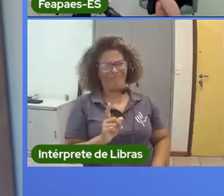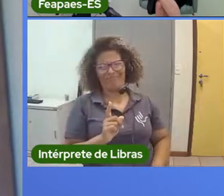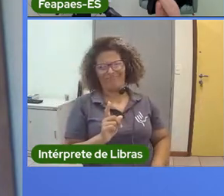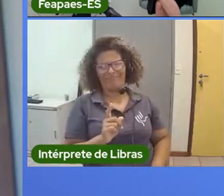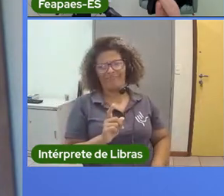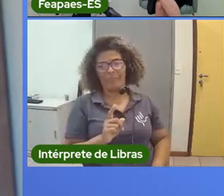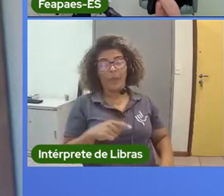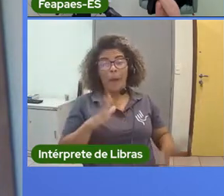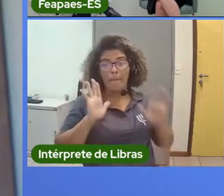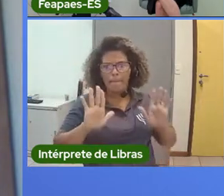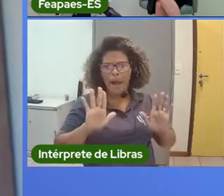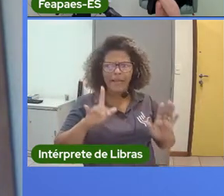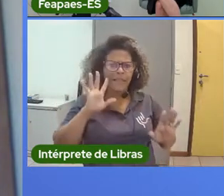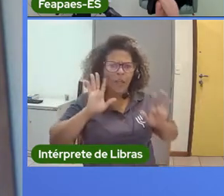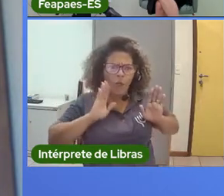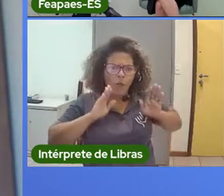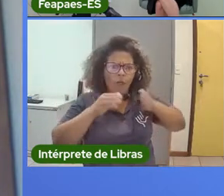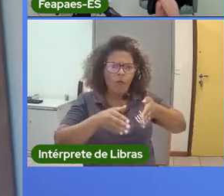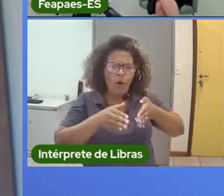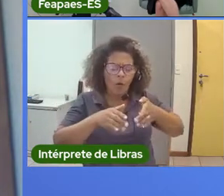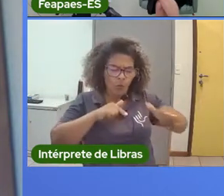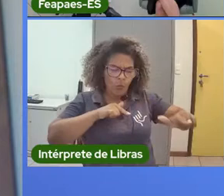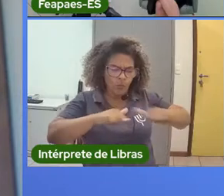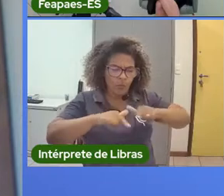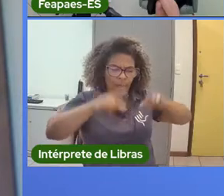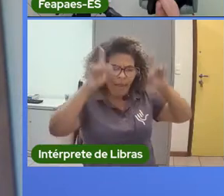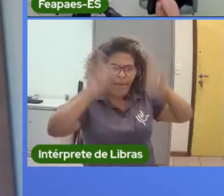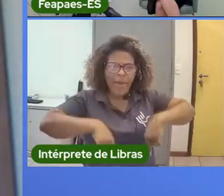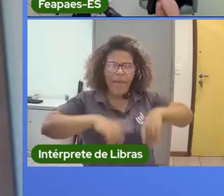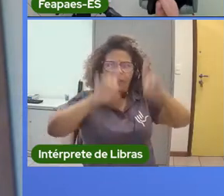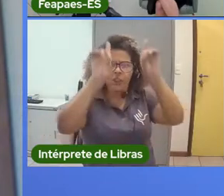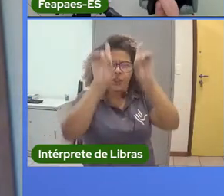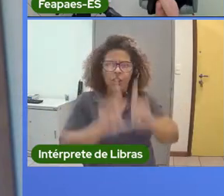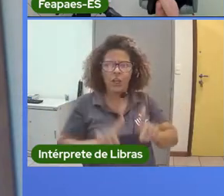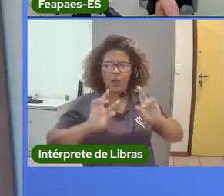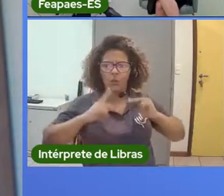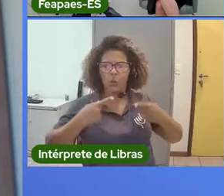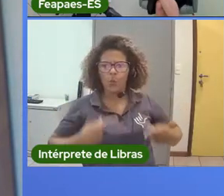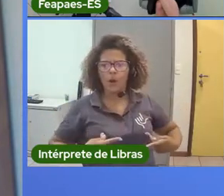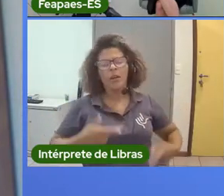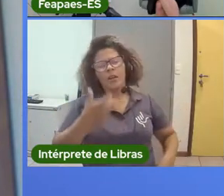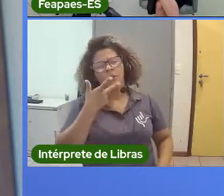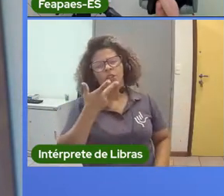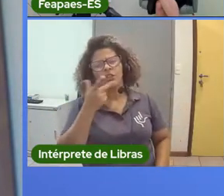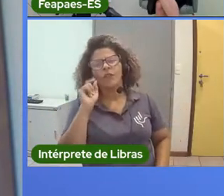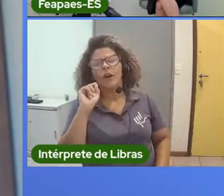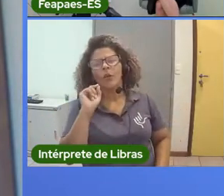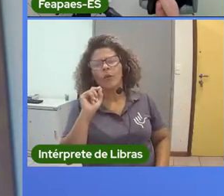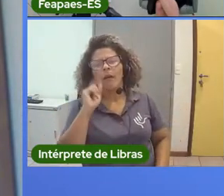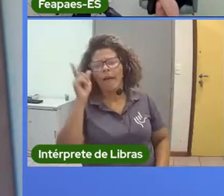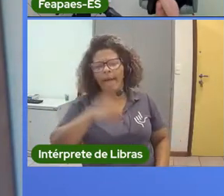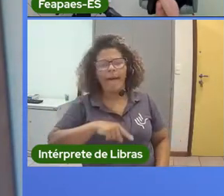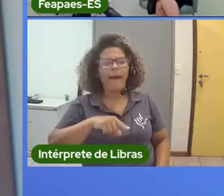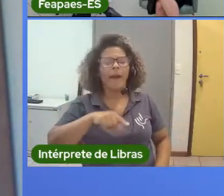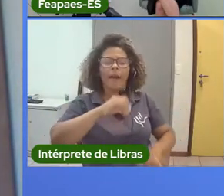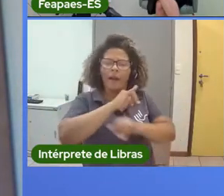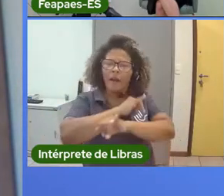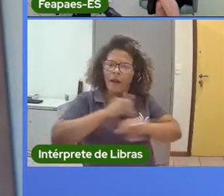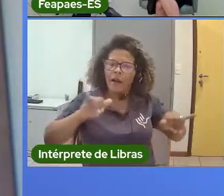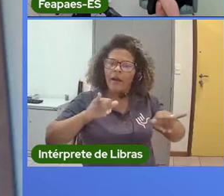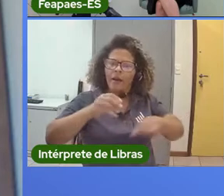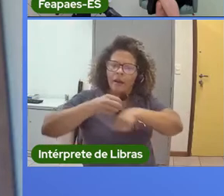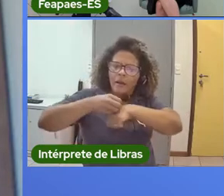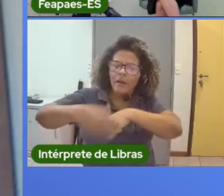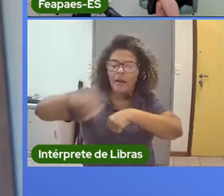como um direito humano, nós estamos lançando luz, né, jogando luz para essa dimensão que as pessoas com deficiência